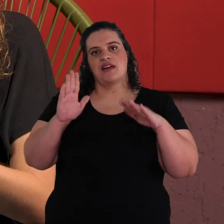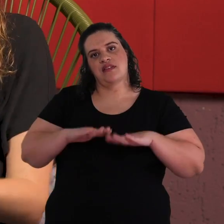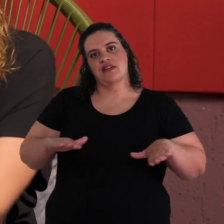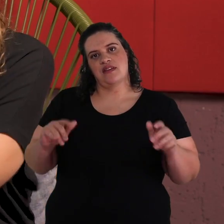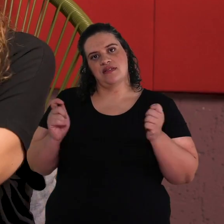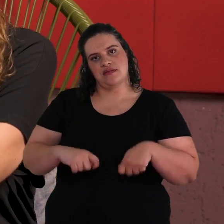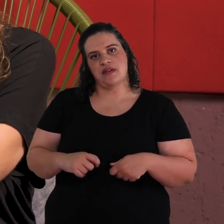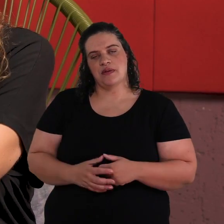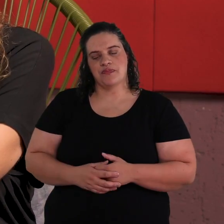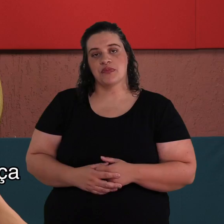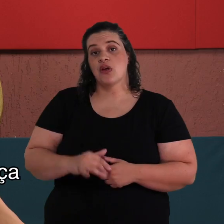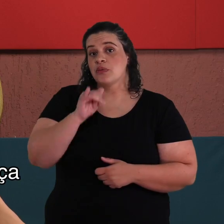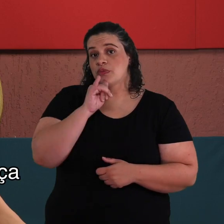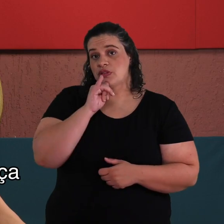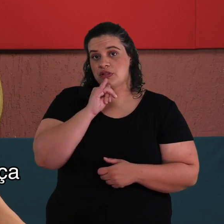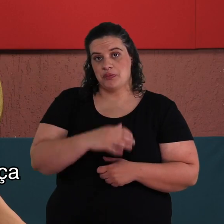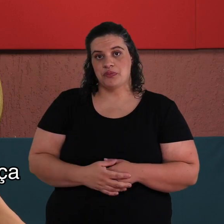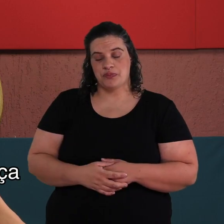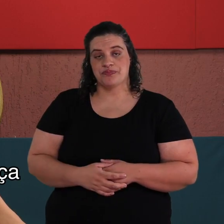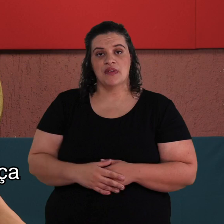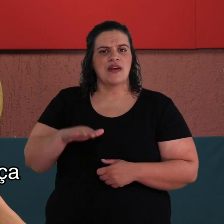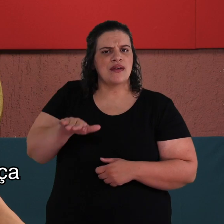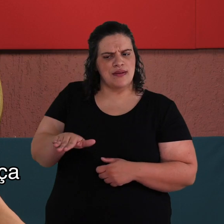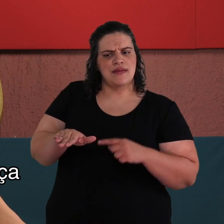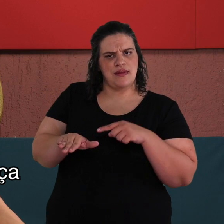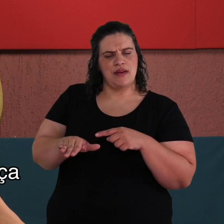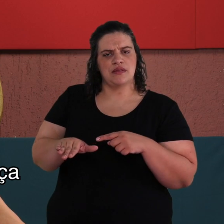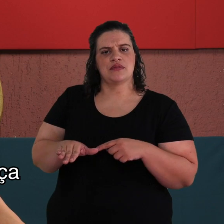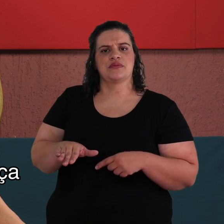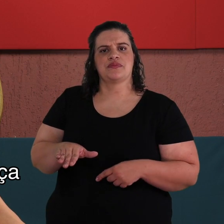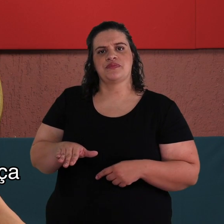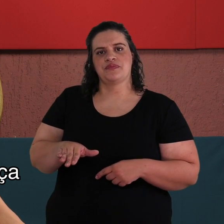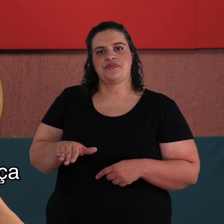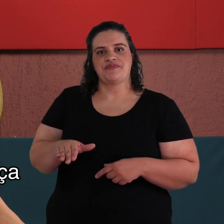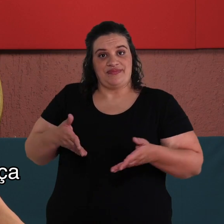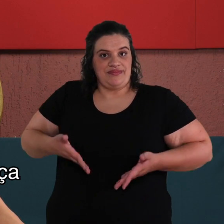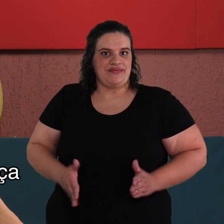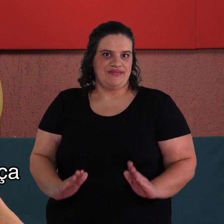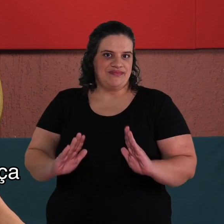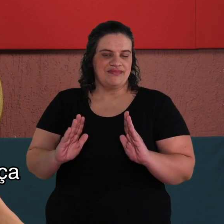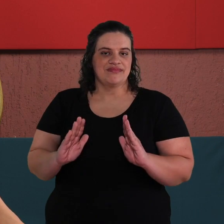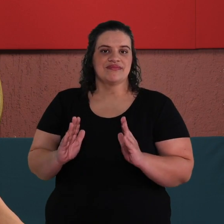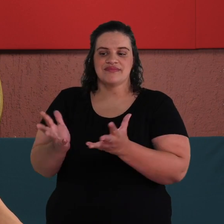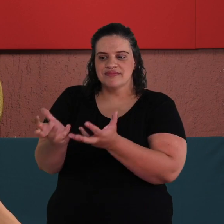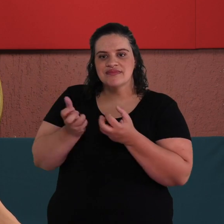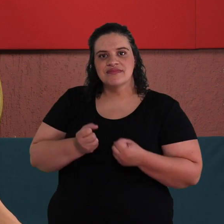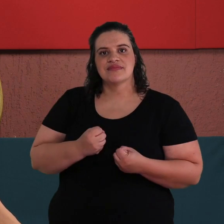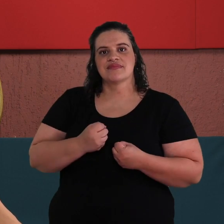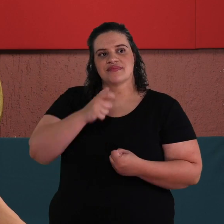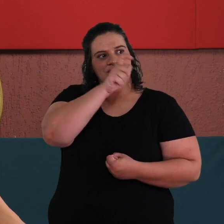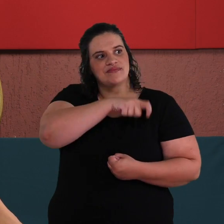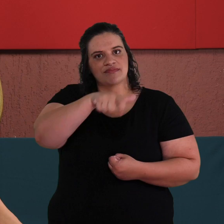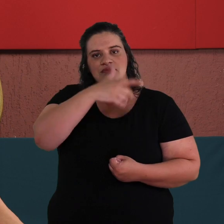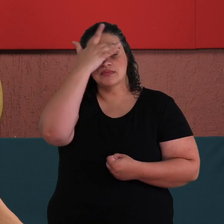ampliado essas crianças vão ter. Então, por exemplo, se uma criança chega ao planeta Terra, né, é